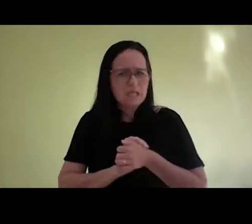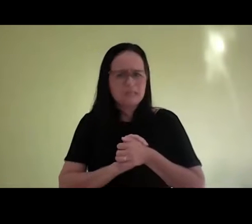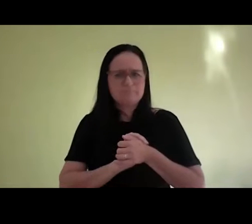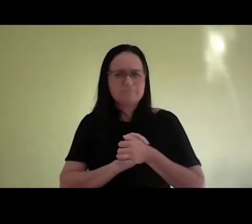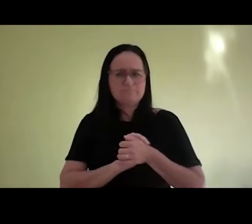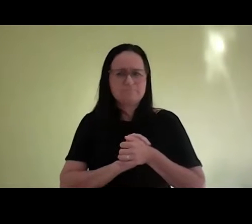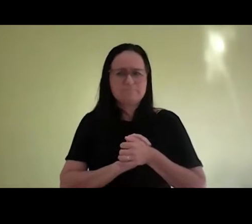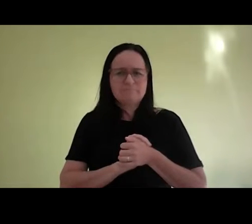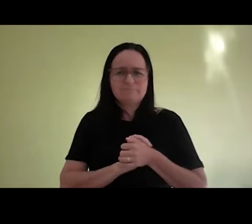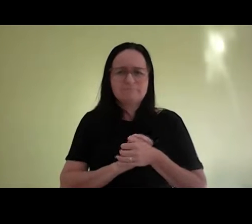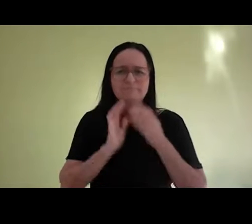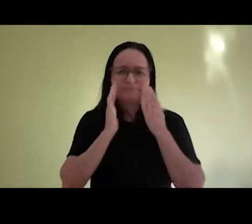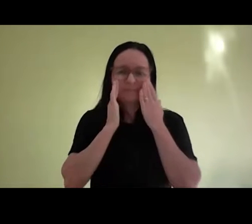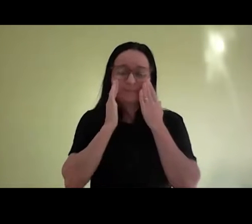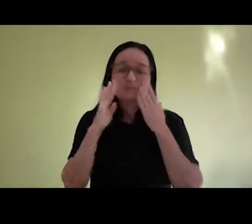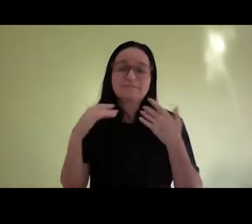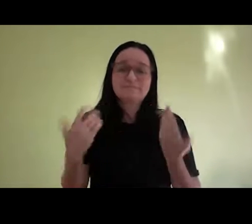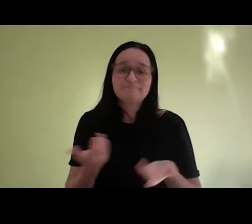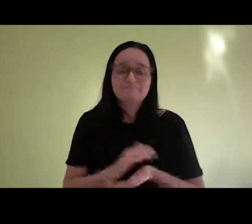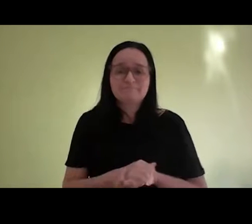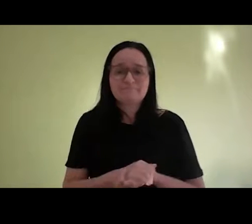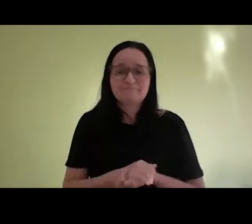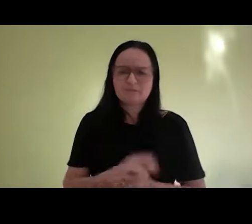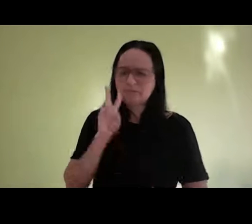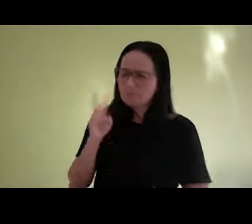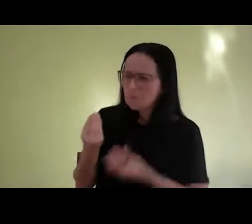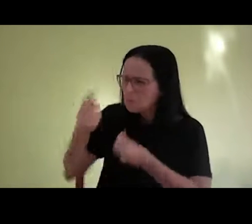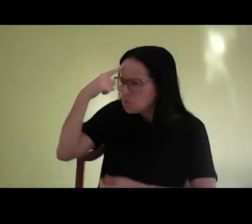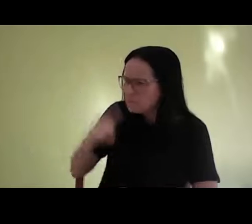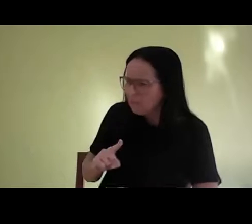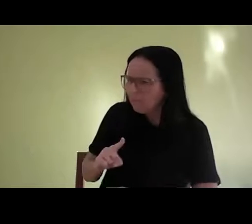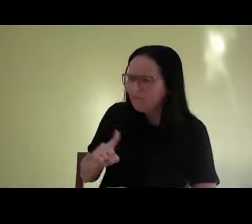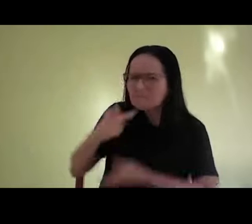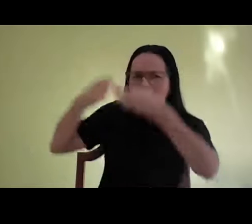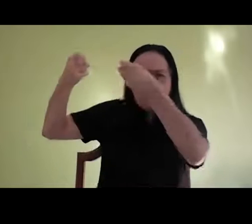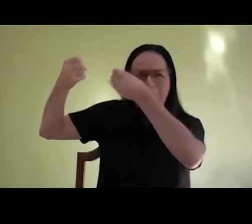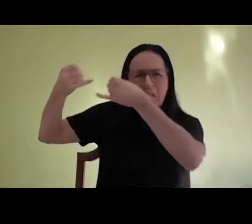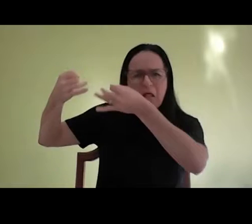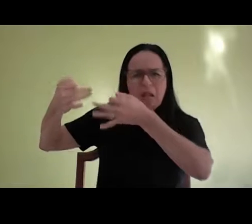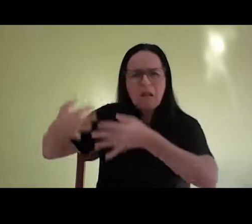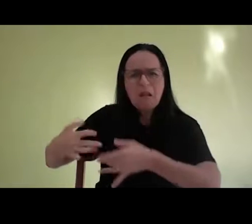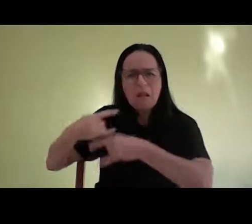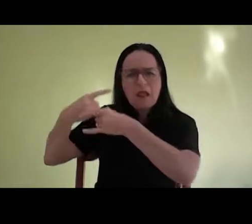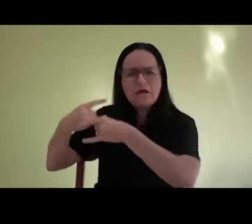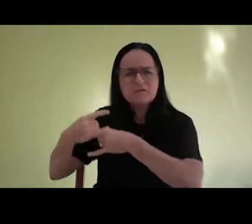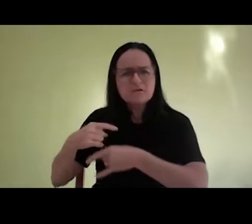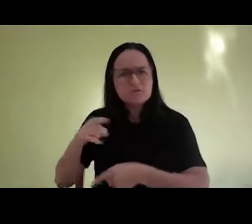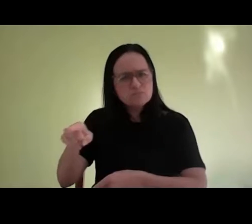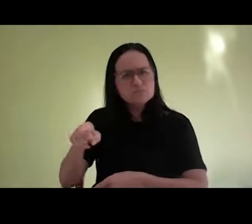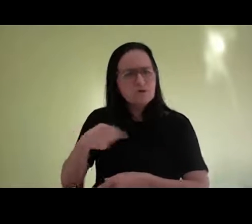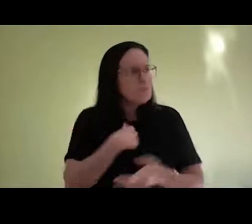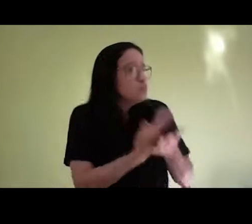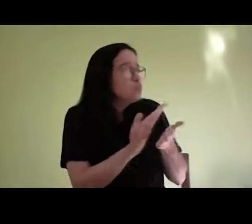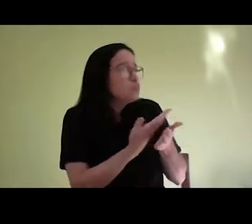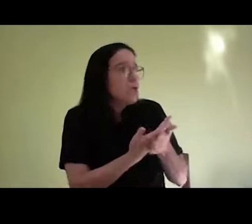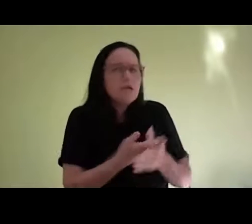Fazia um ano e meio que eu estudava. Aí ele falou assim, como não sabe, você explicou. Eu falei, mas eu estudei. falou assim, então você sabe. Eu falei, mas eu